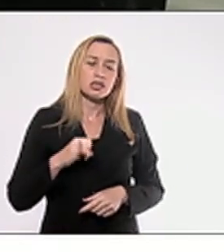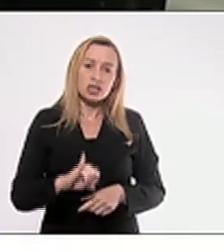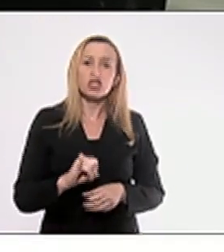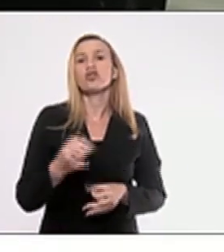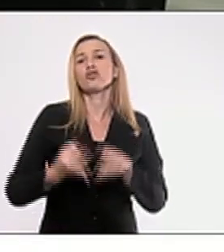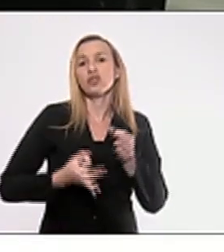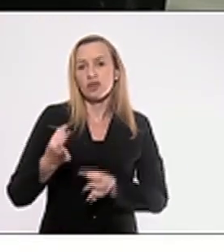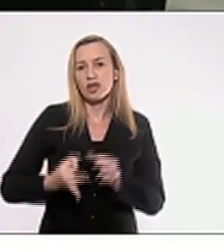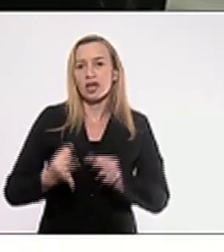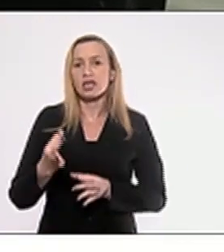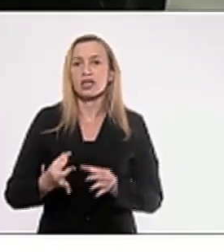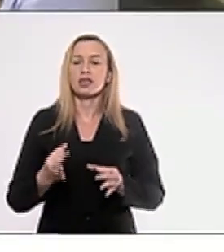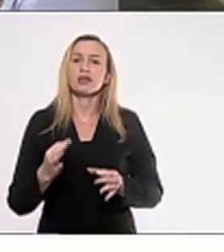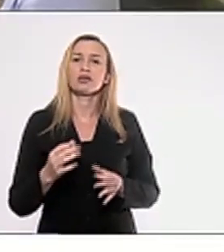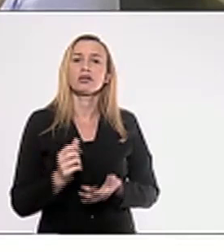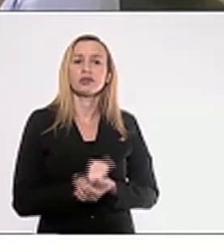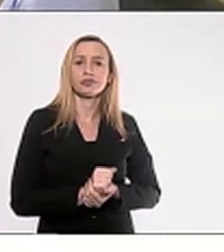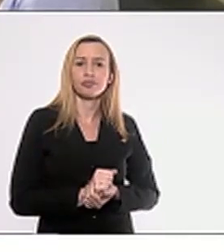financeiro?